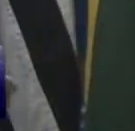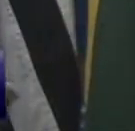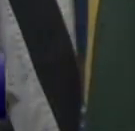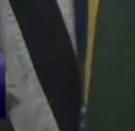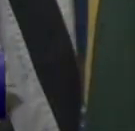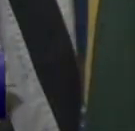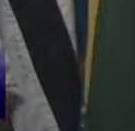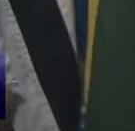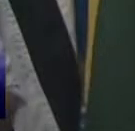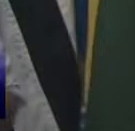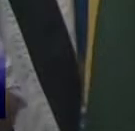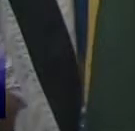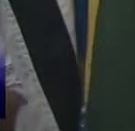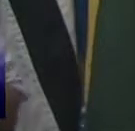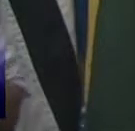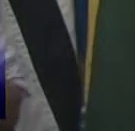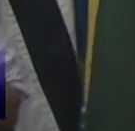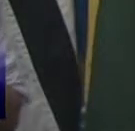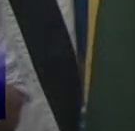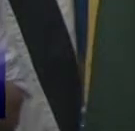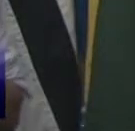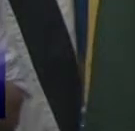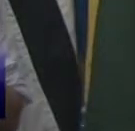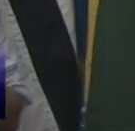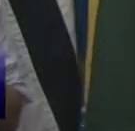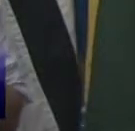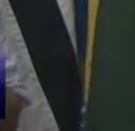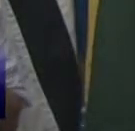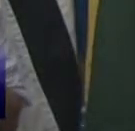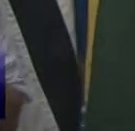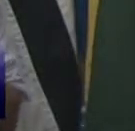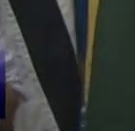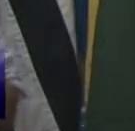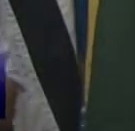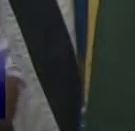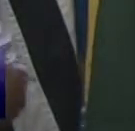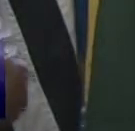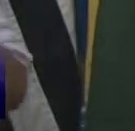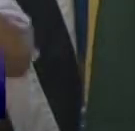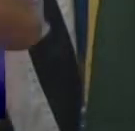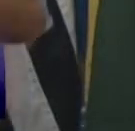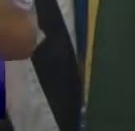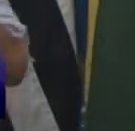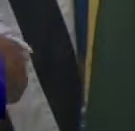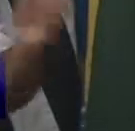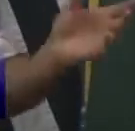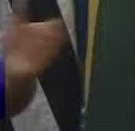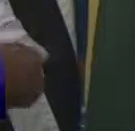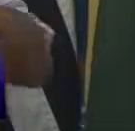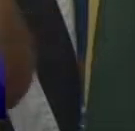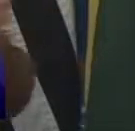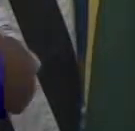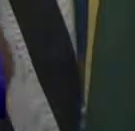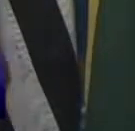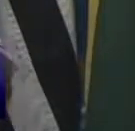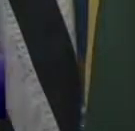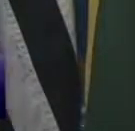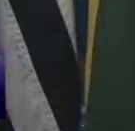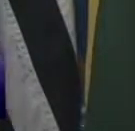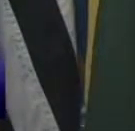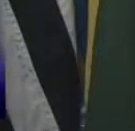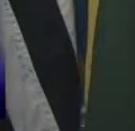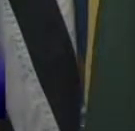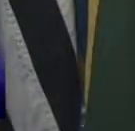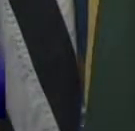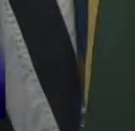promove cidadania, garante educação para a cidadania, garante o desenvolvimento de uma vida saudável, tira as crianças das drogas, tudo isso